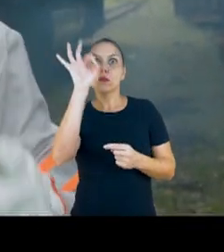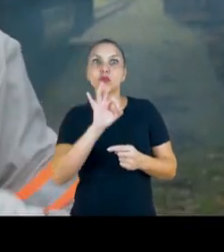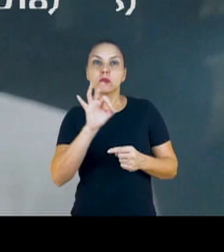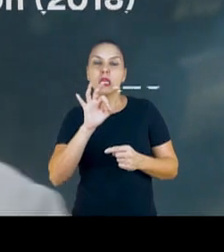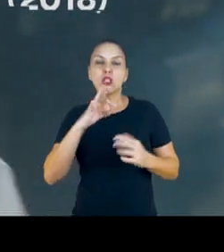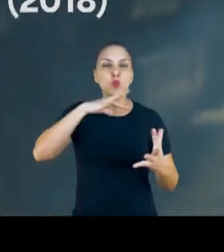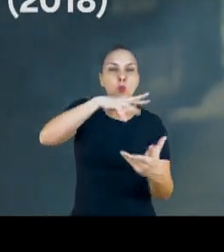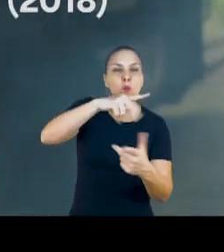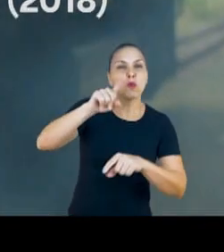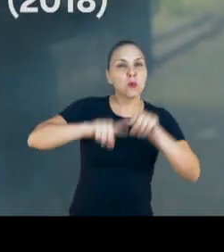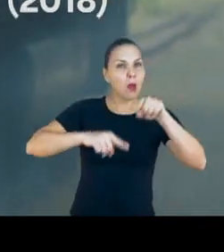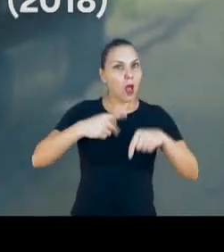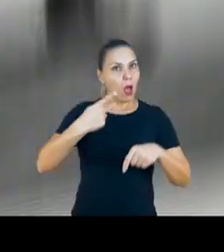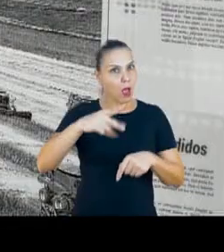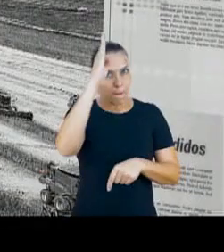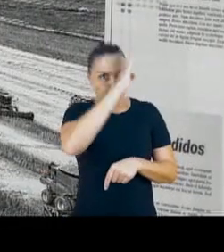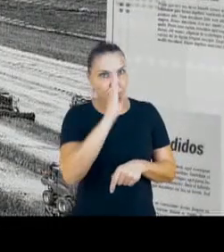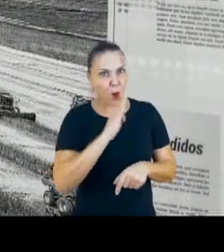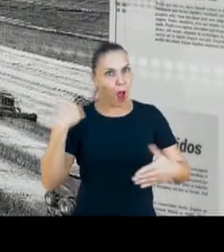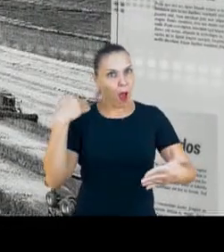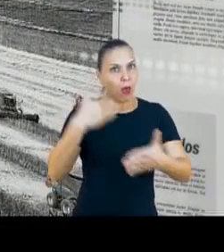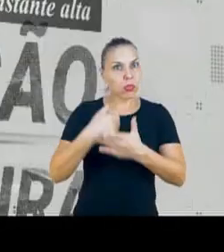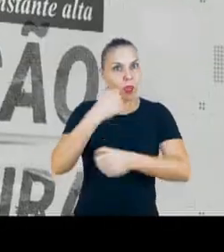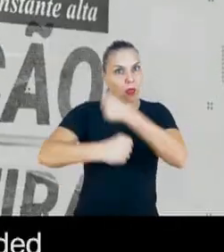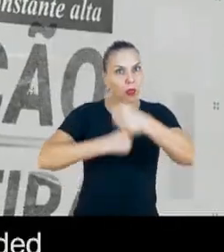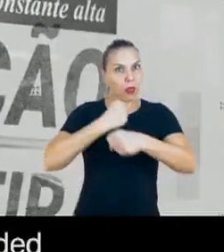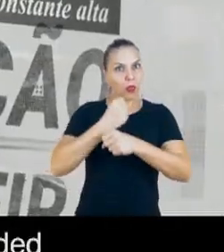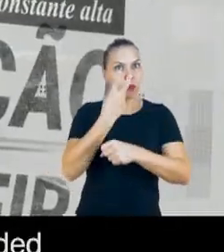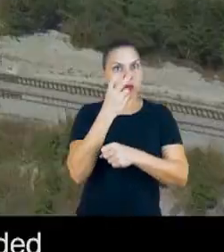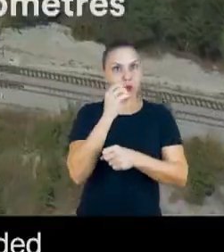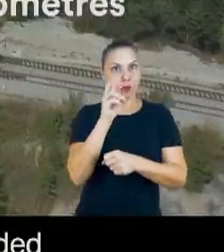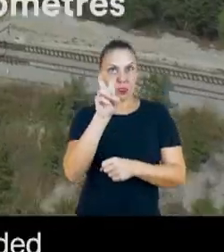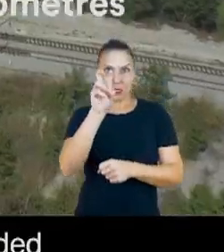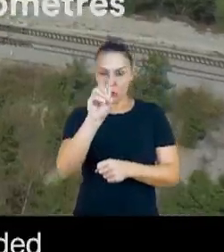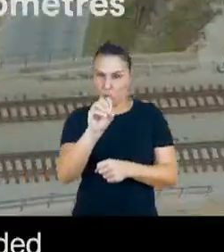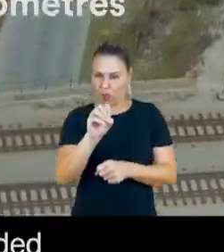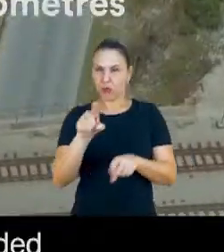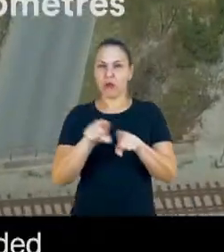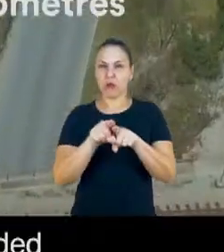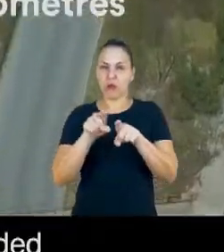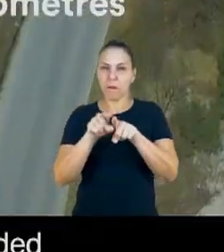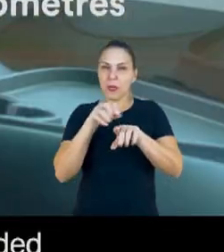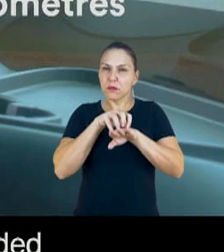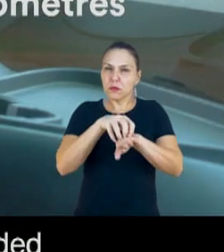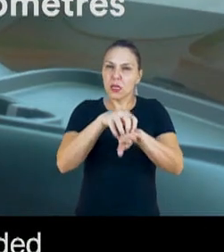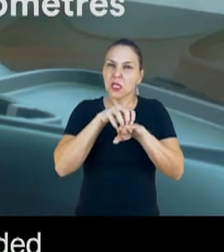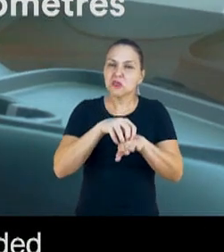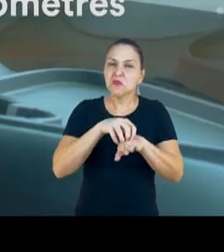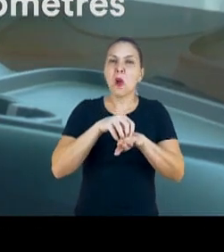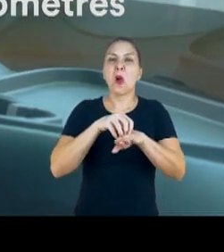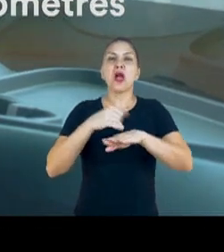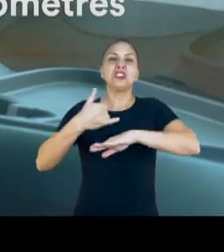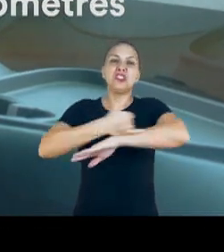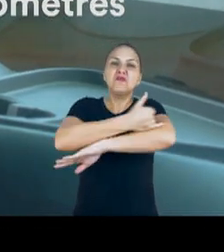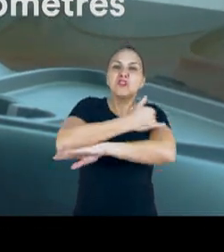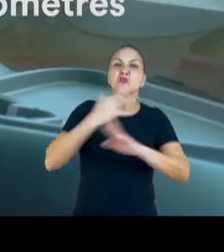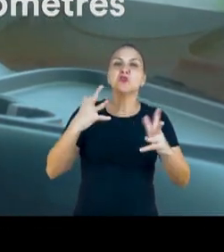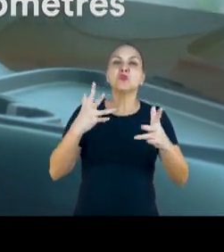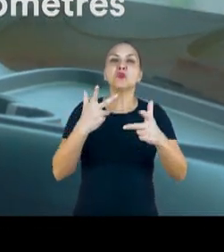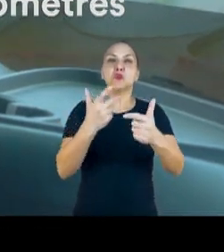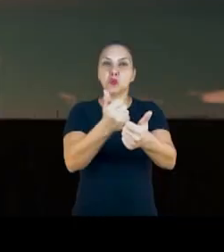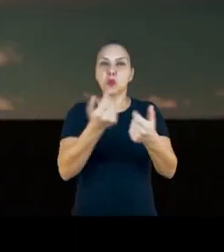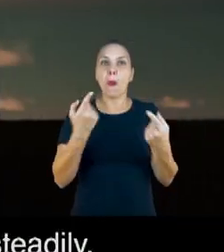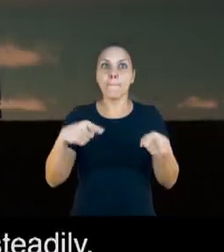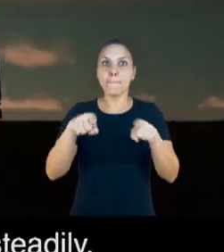de alimentos seja de origem brasileira até 2050. Com a infraestrutura de transporte sendo ampliada e aprimorada, em parceria com a